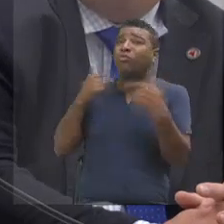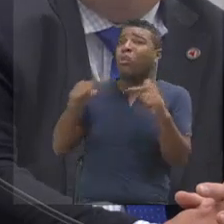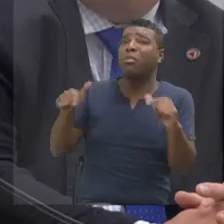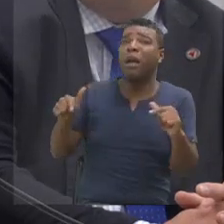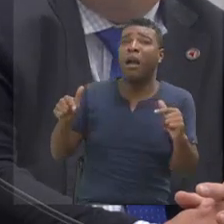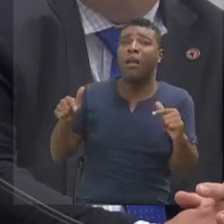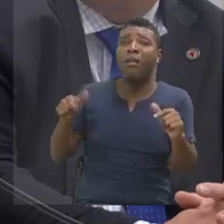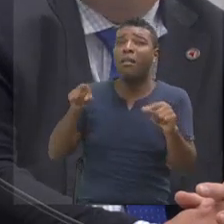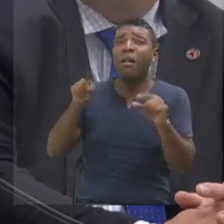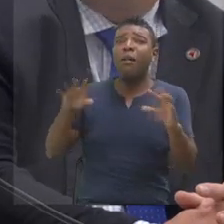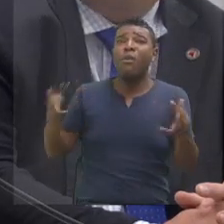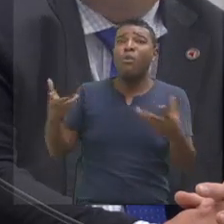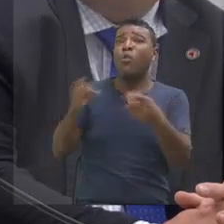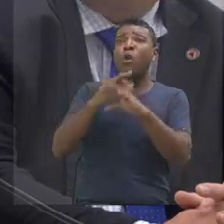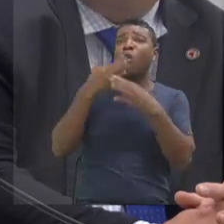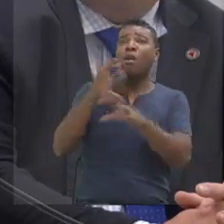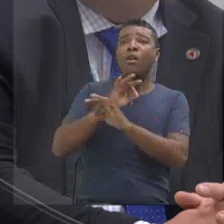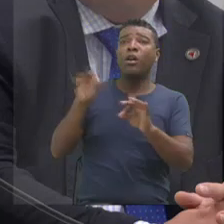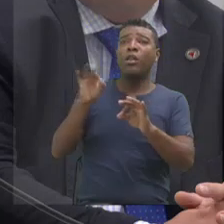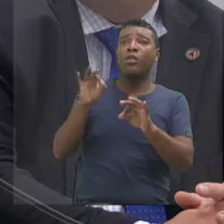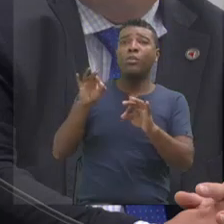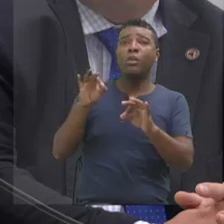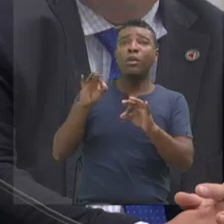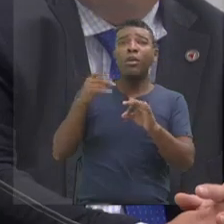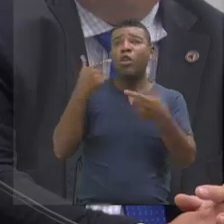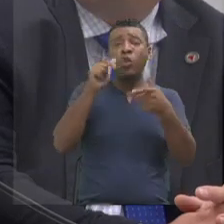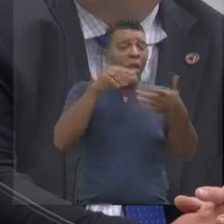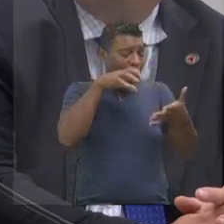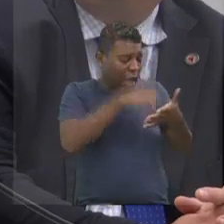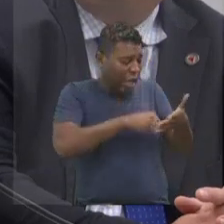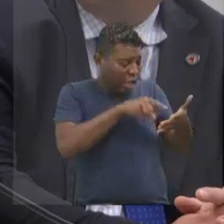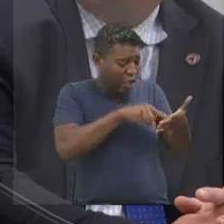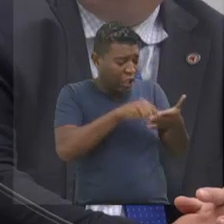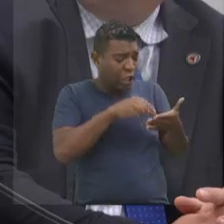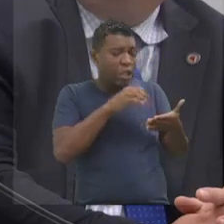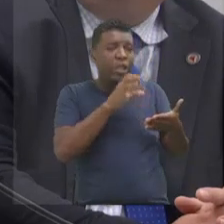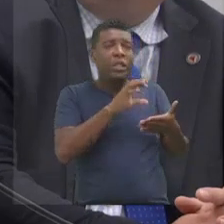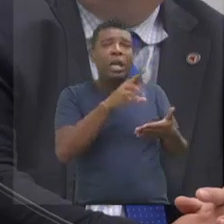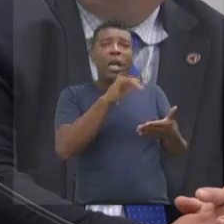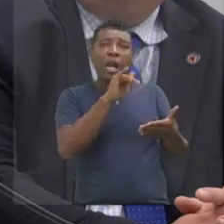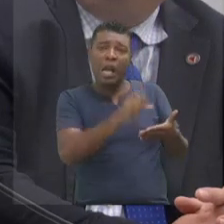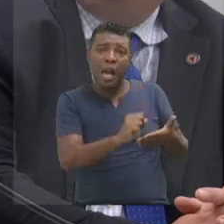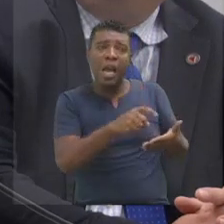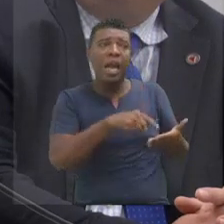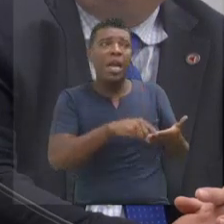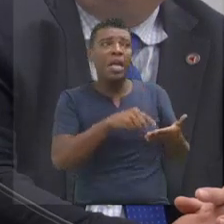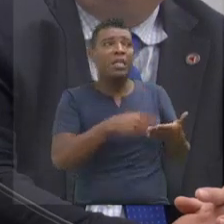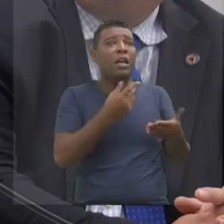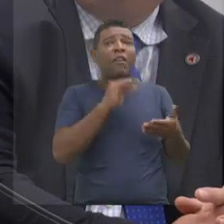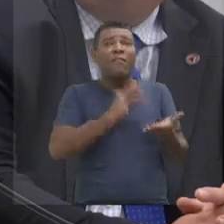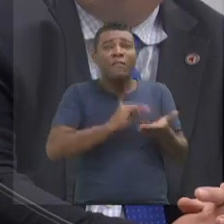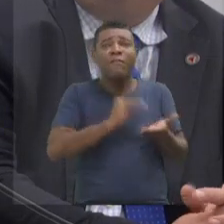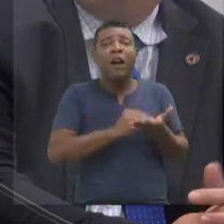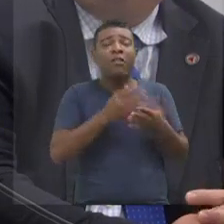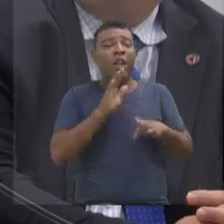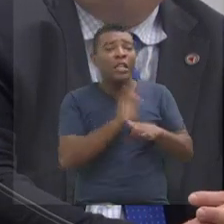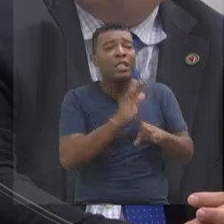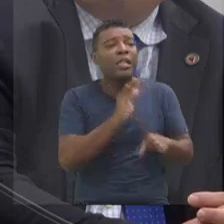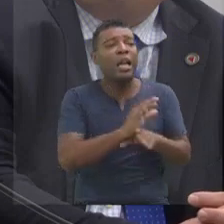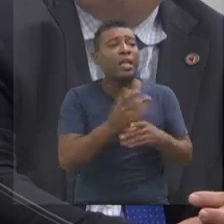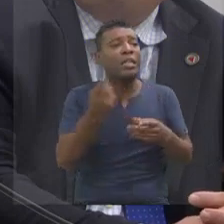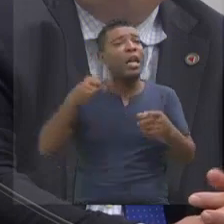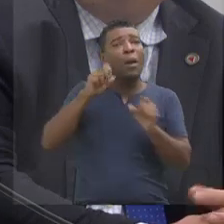não há registro na GRS de desistência e descontentamento da população